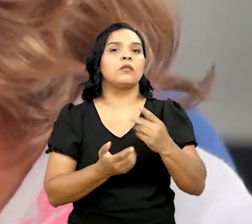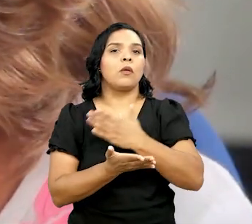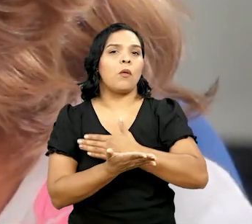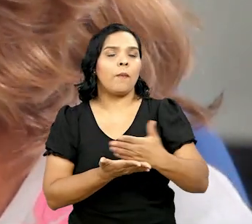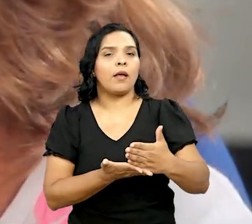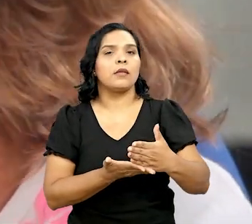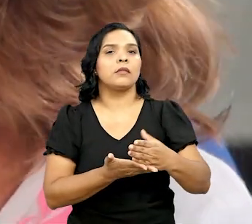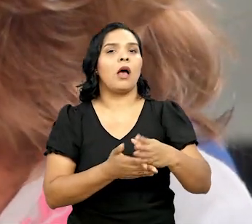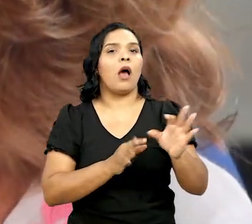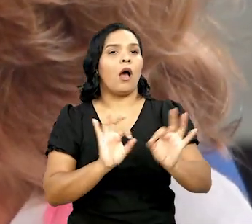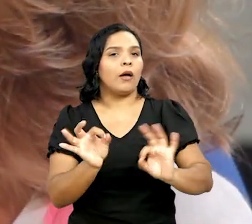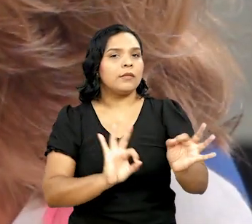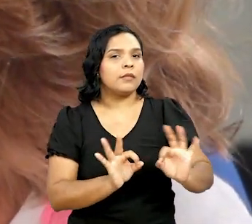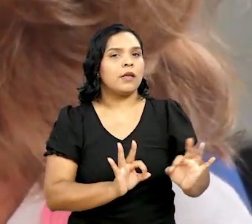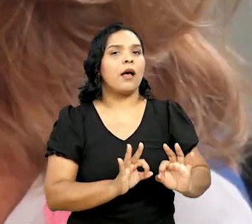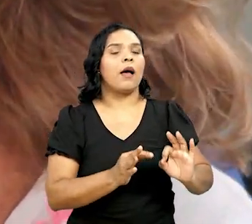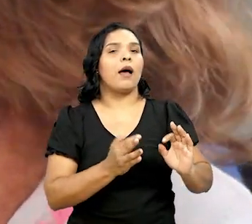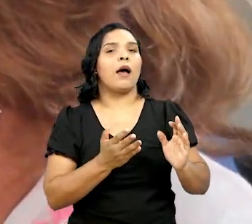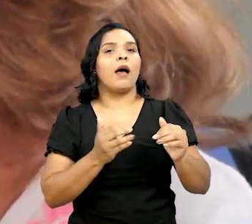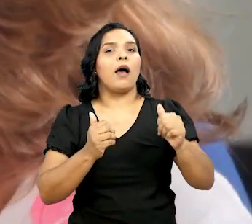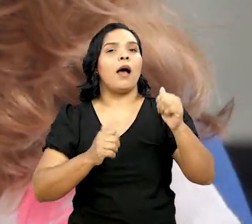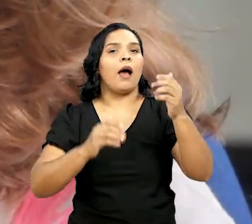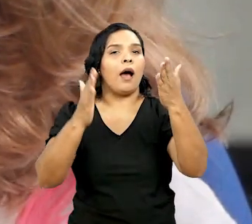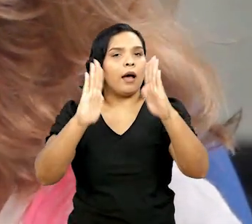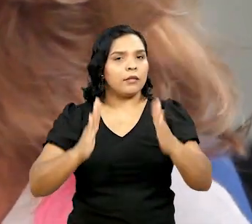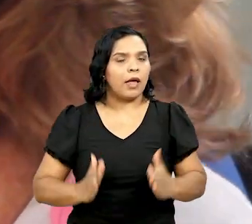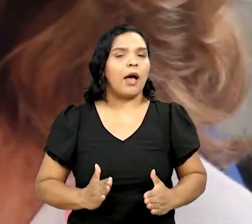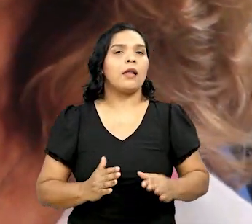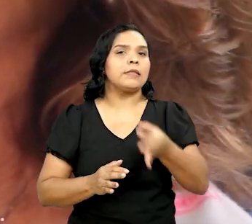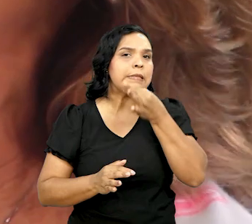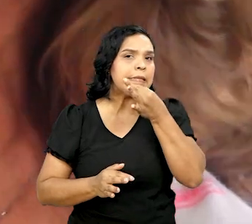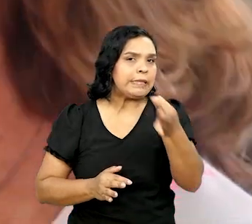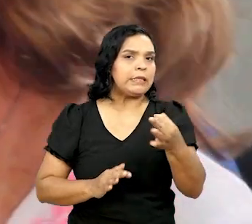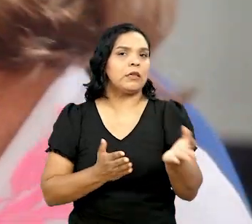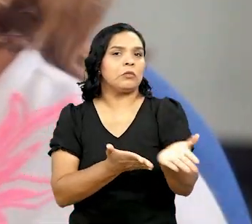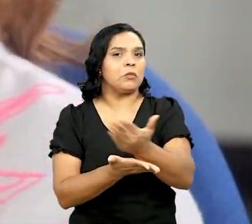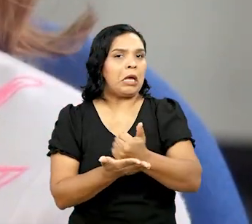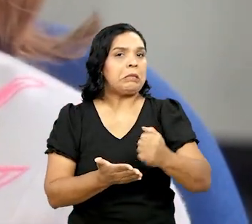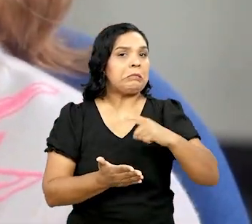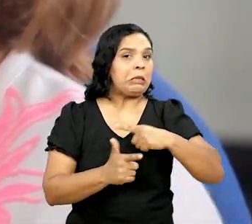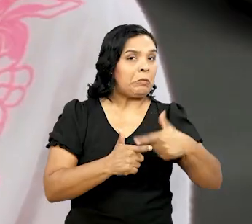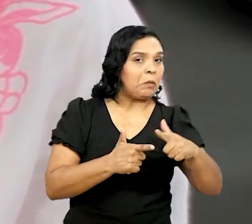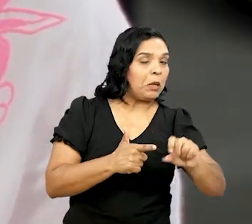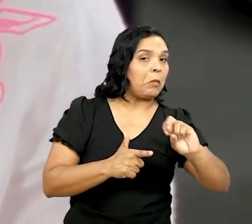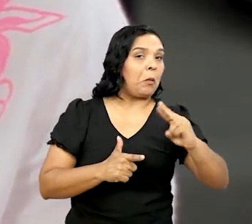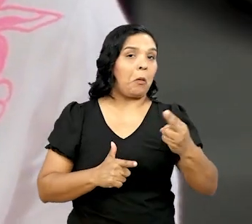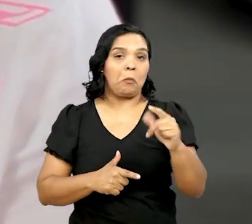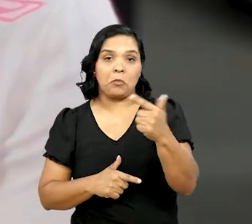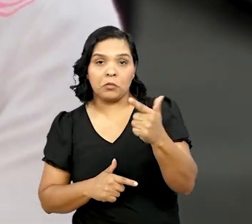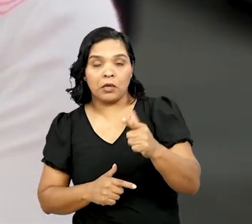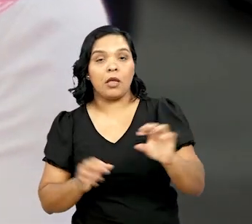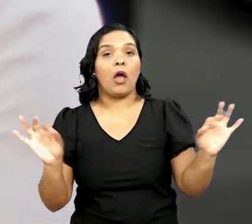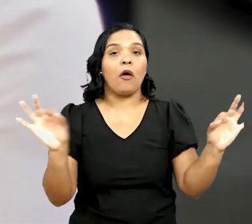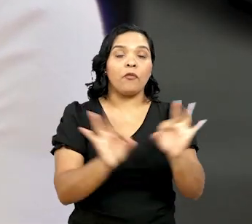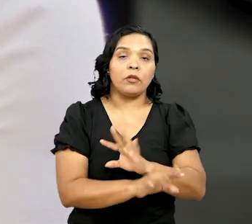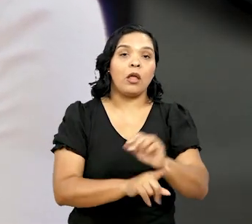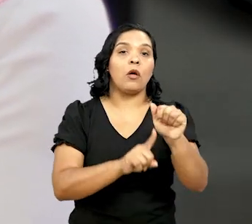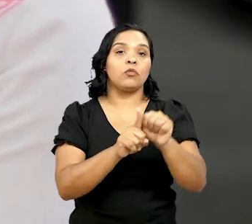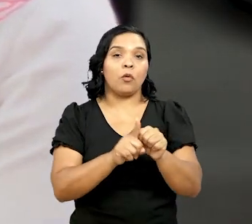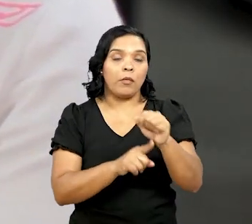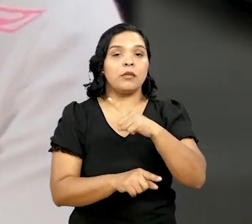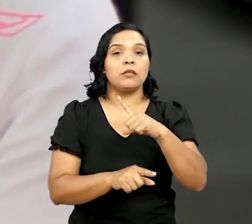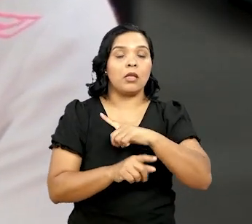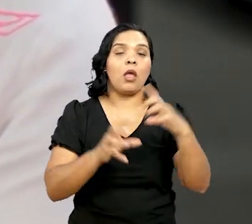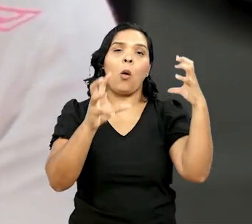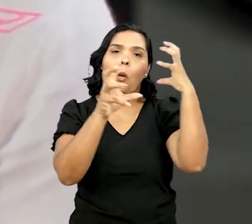gente constrói, né, faz análise, a crítica dos dados, vê se tem algum problema, se não tem. E, ao final do mês, a gente tem, de